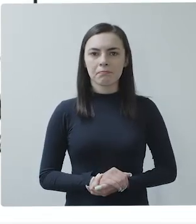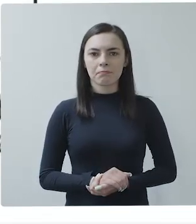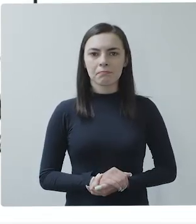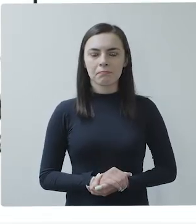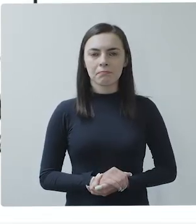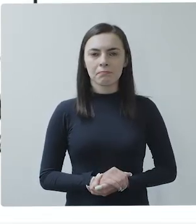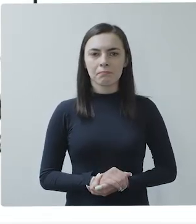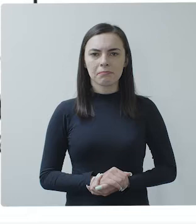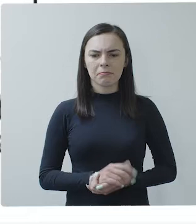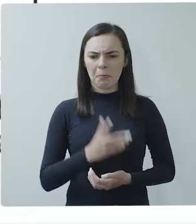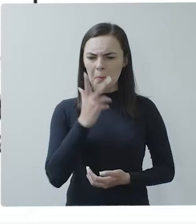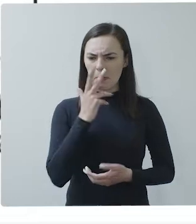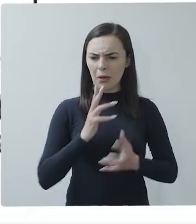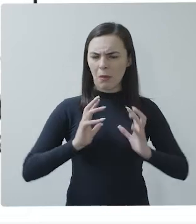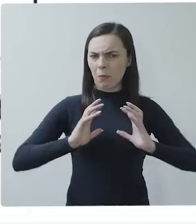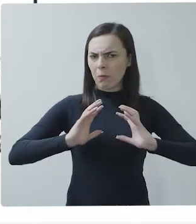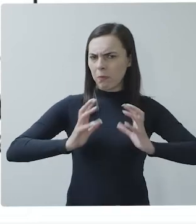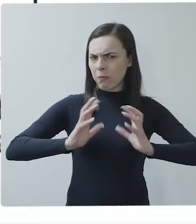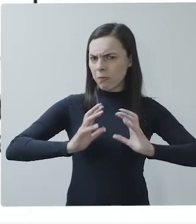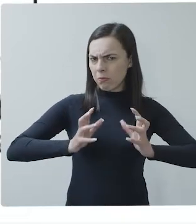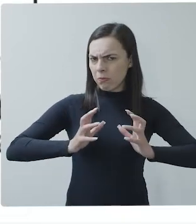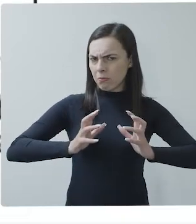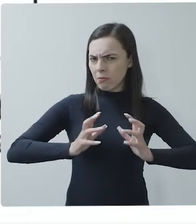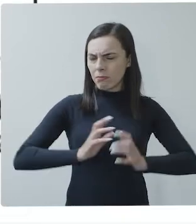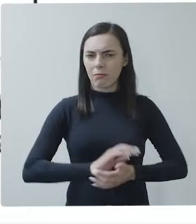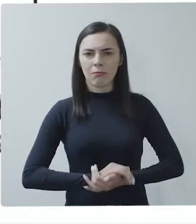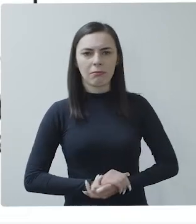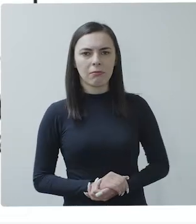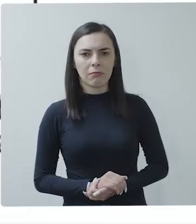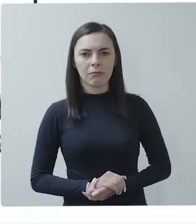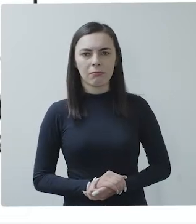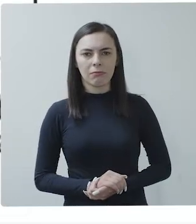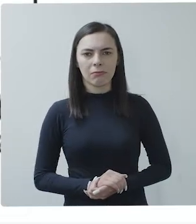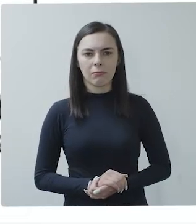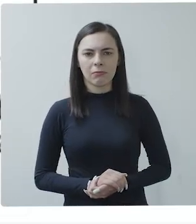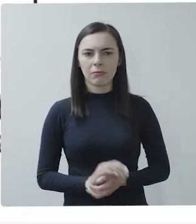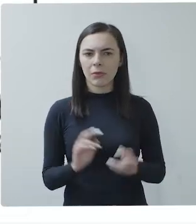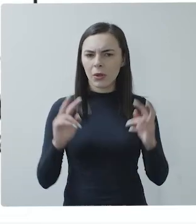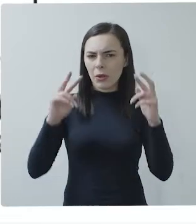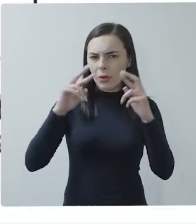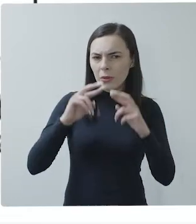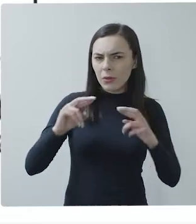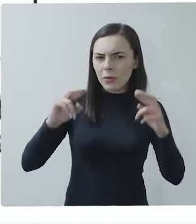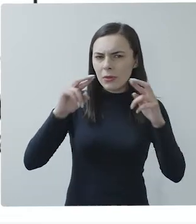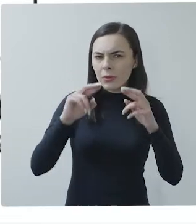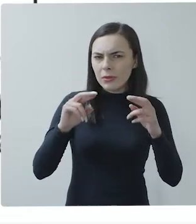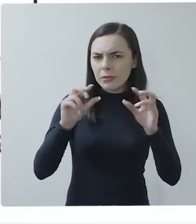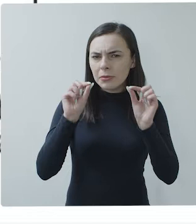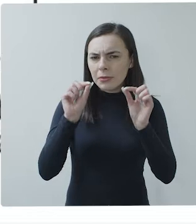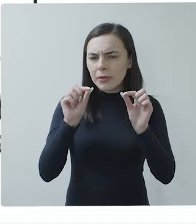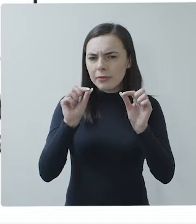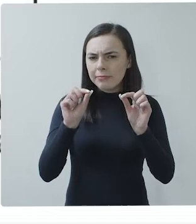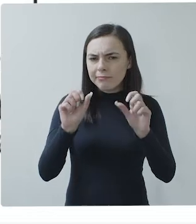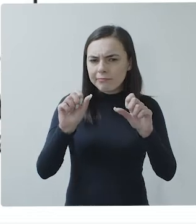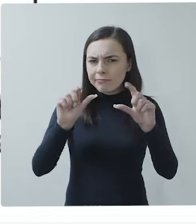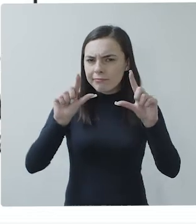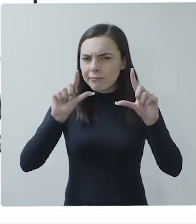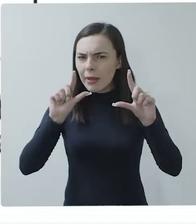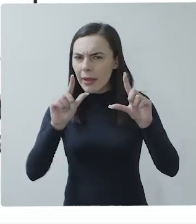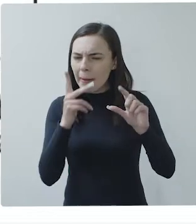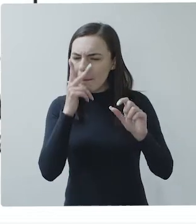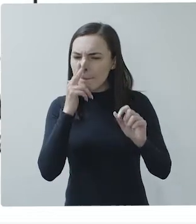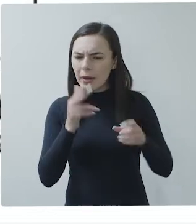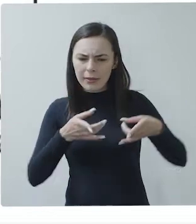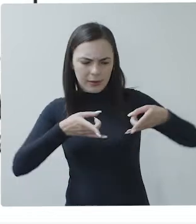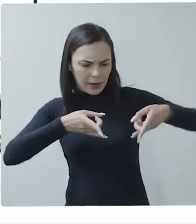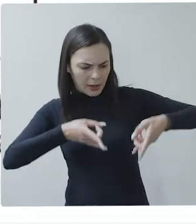É uma bola? O que será que é? Olhando aqui de pertinho, sabe o que que significa? Que na